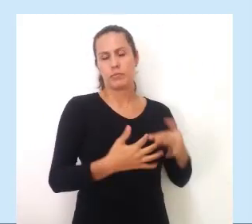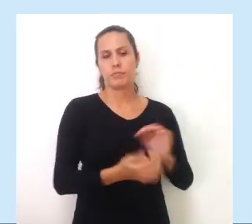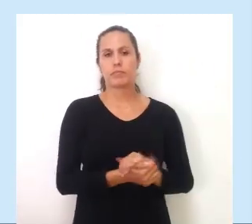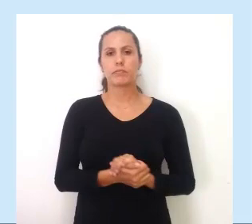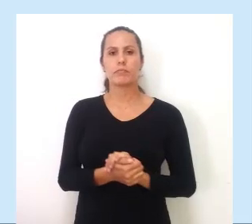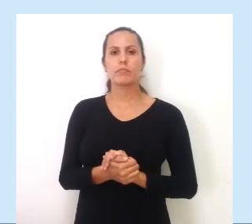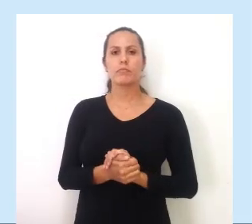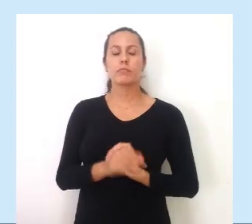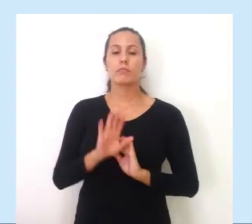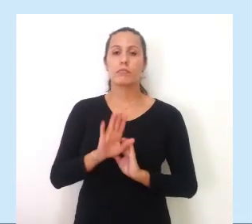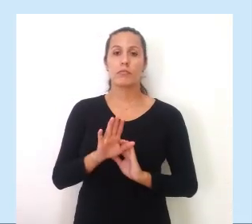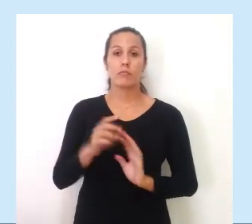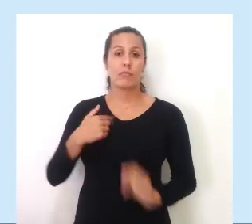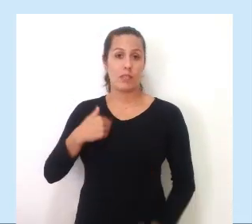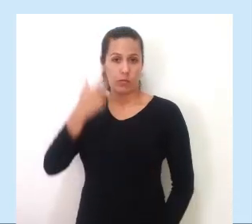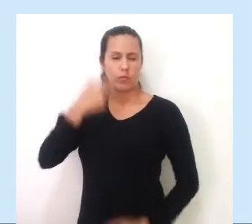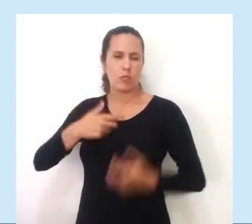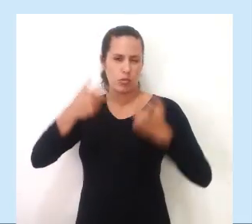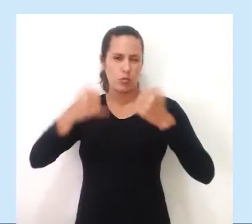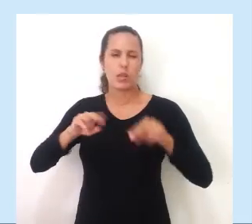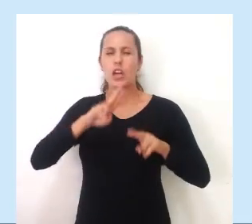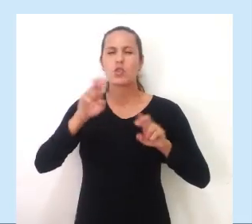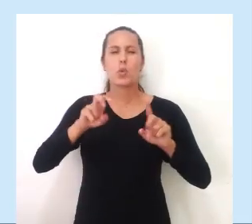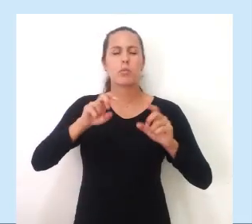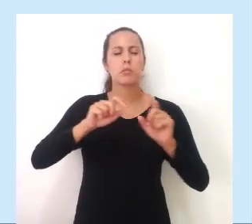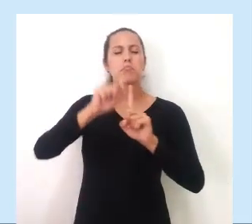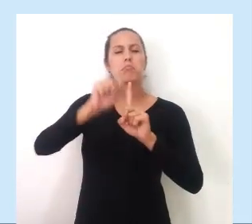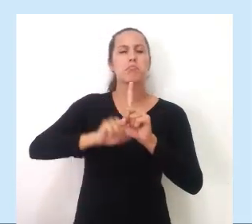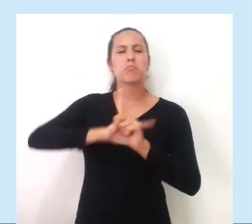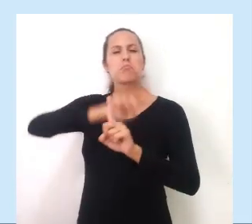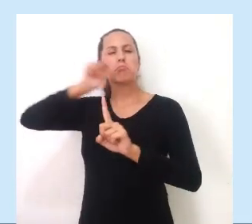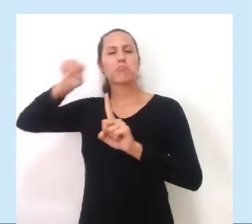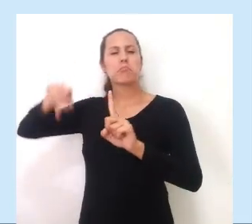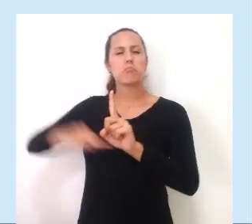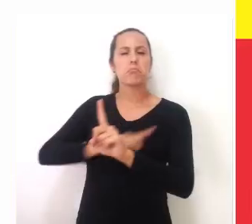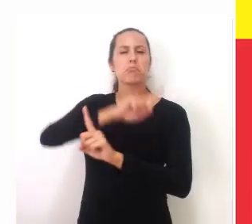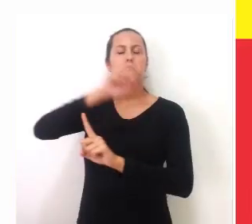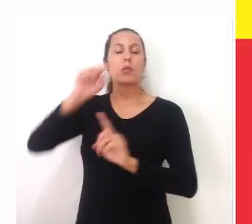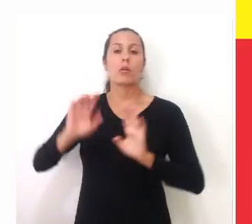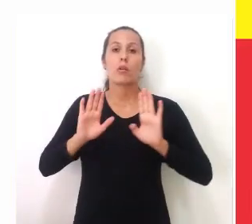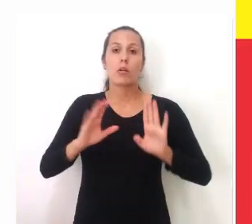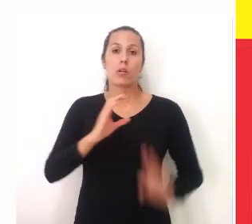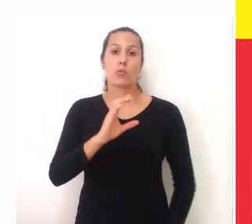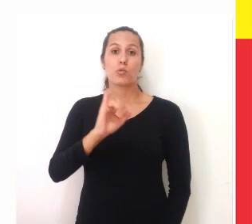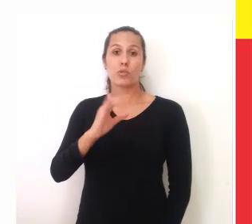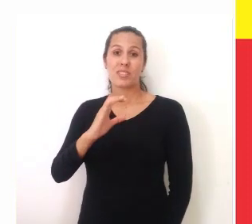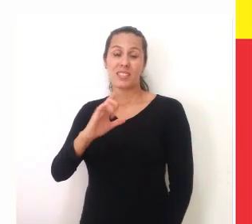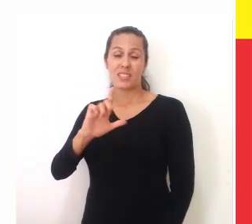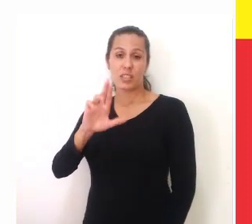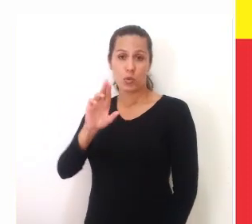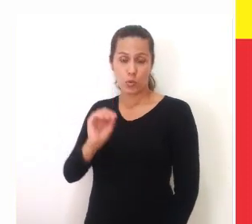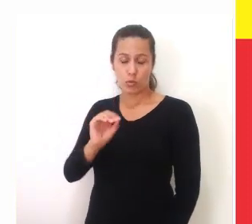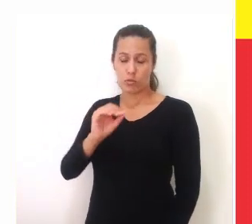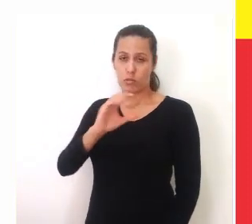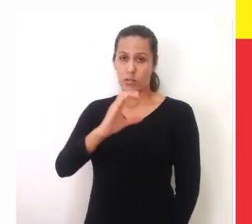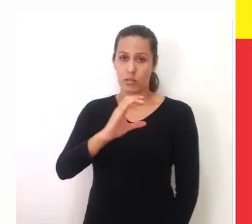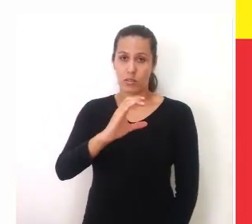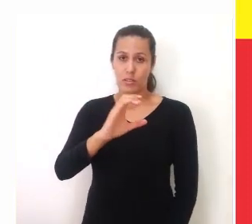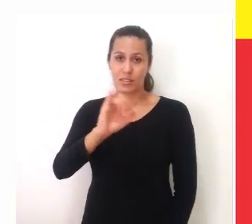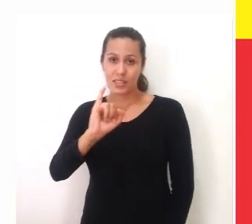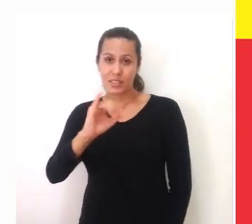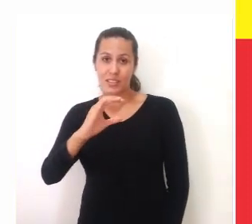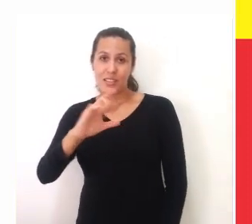falar um pouquinho sobre o ciclo menstrual e o período fértil. Vejam só. O ciclo menstrual,